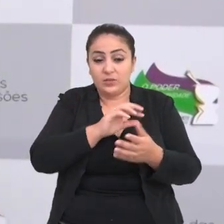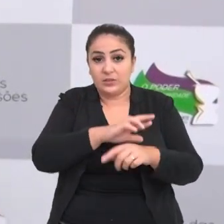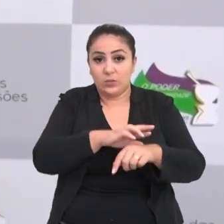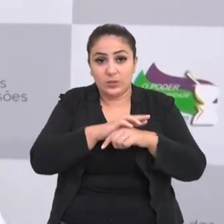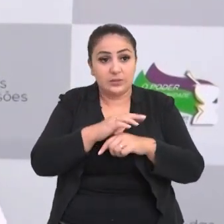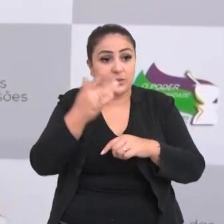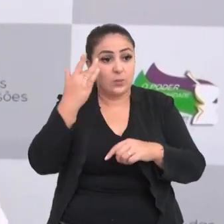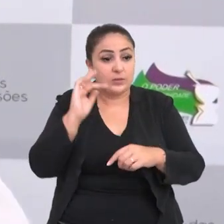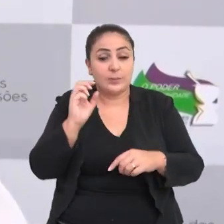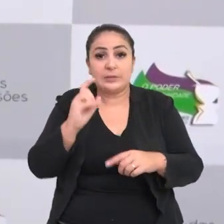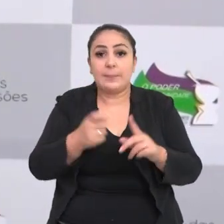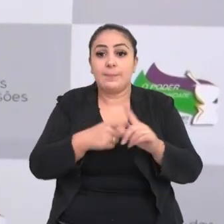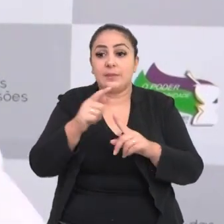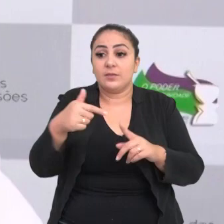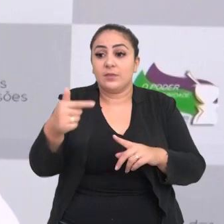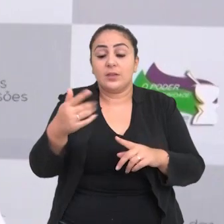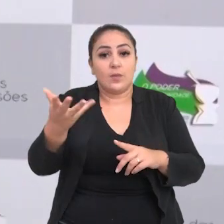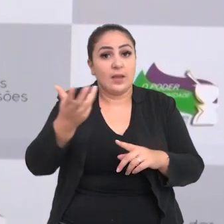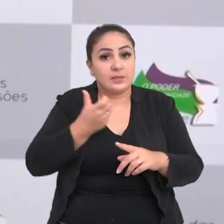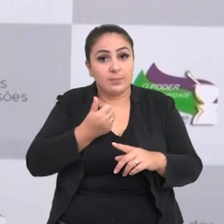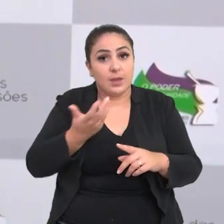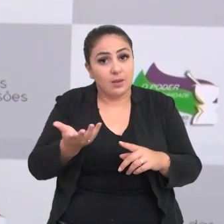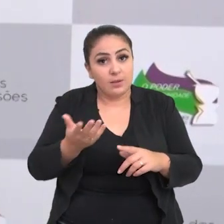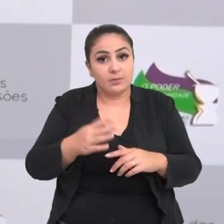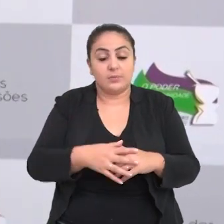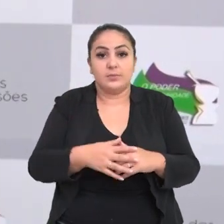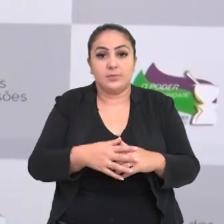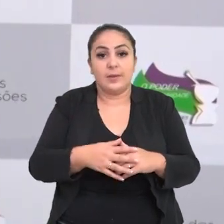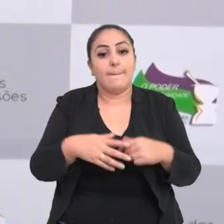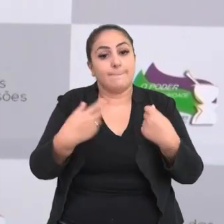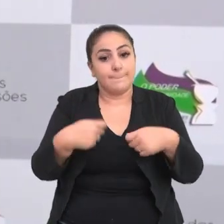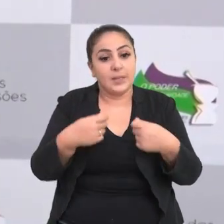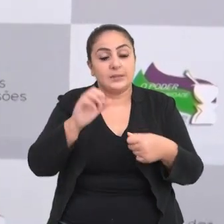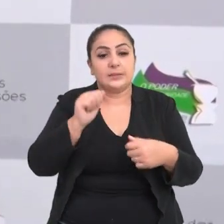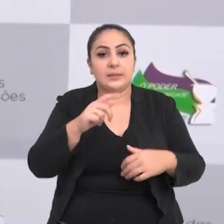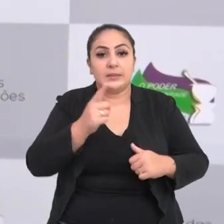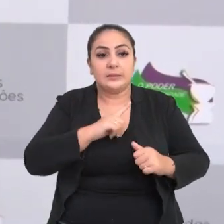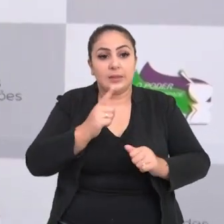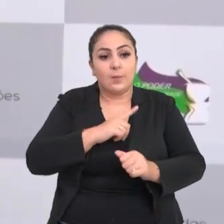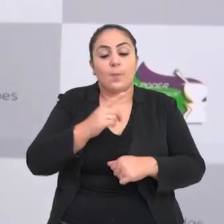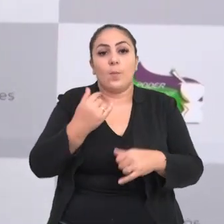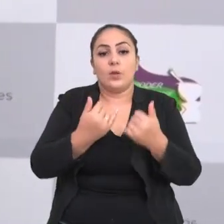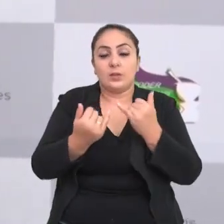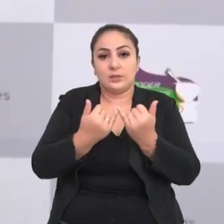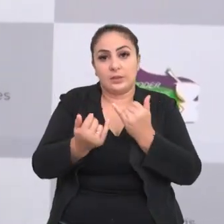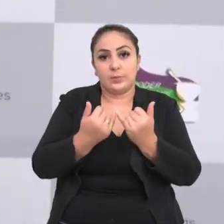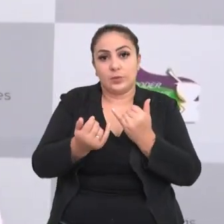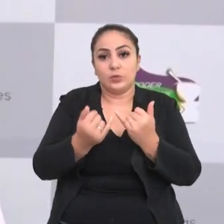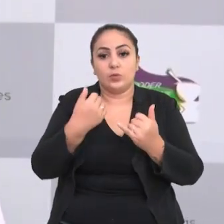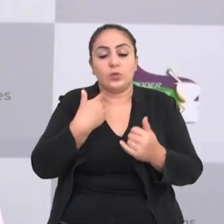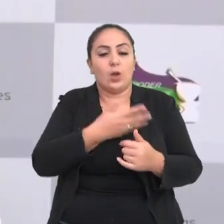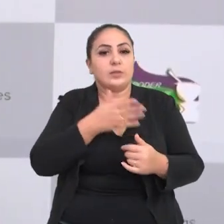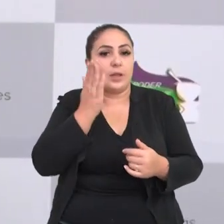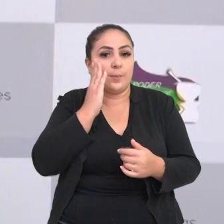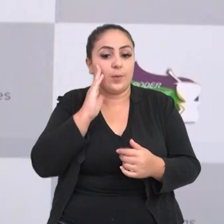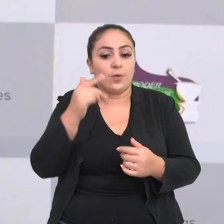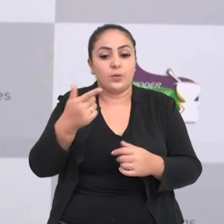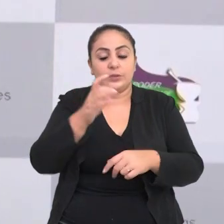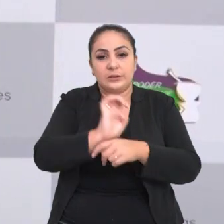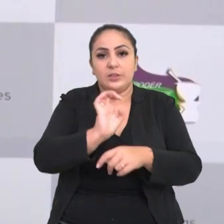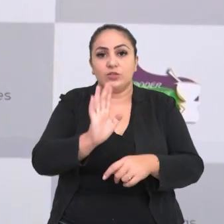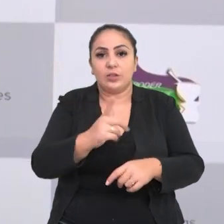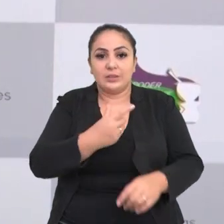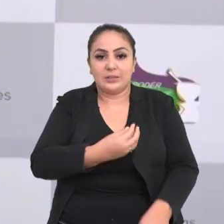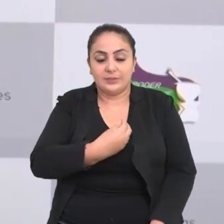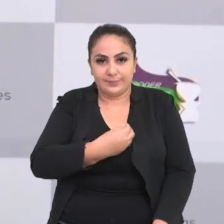insegurança que ela não sabe se mês que vem ela vai receber essa sacola. Ela precisa ter, por exemplo, nós sabemos que em outros